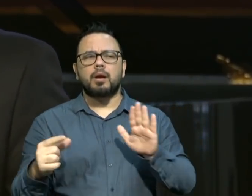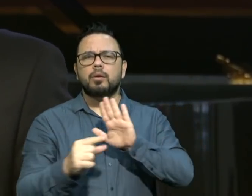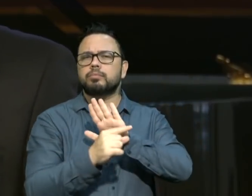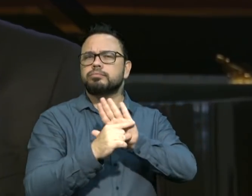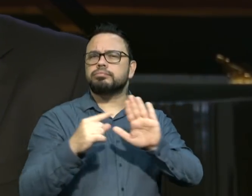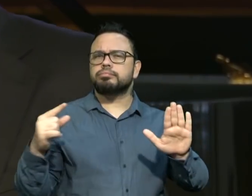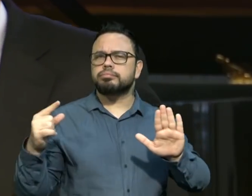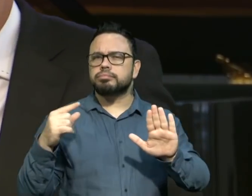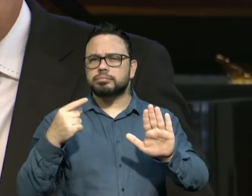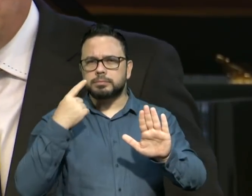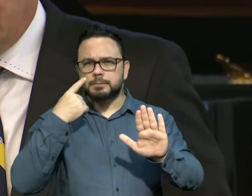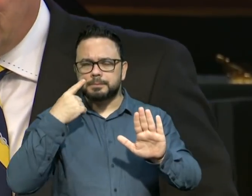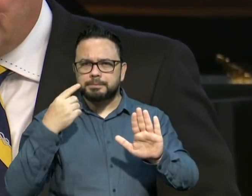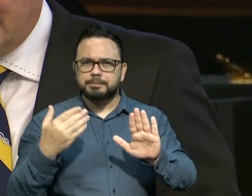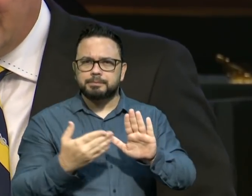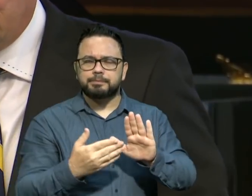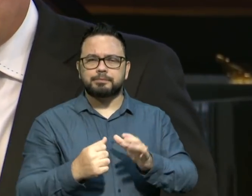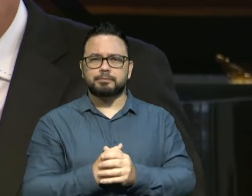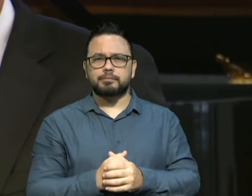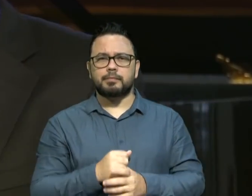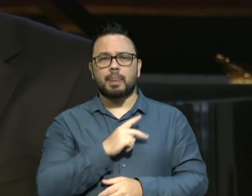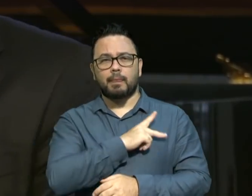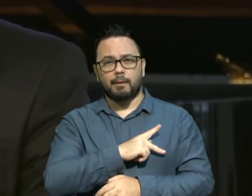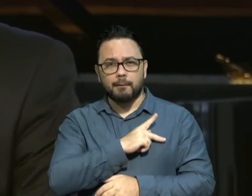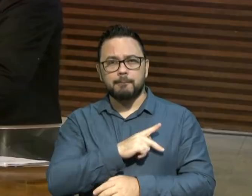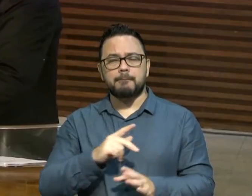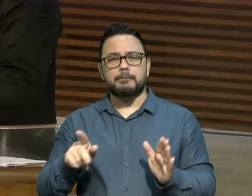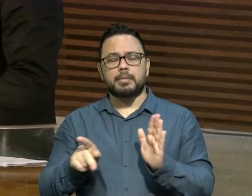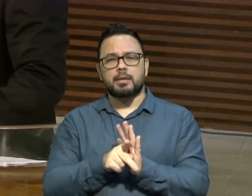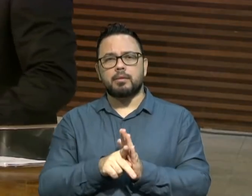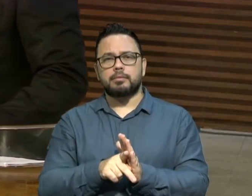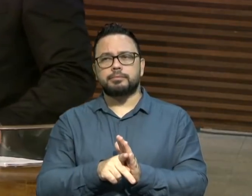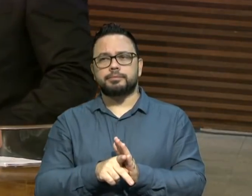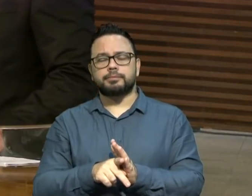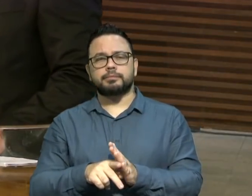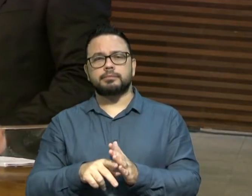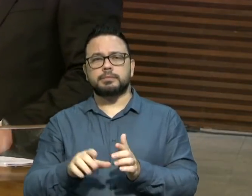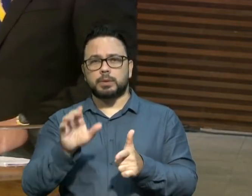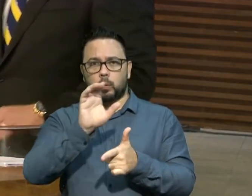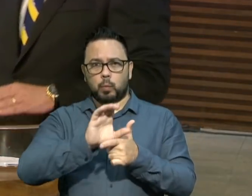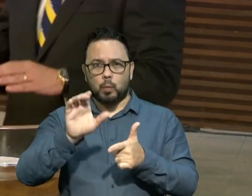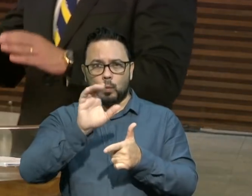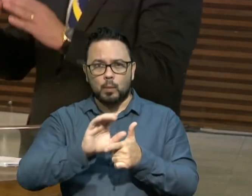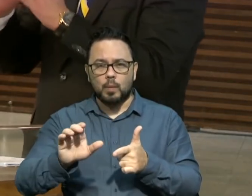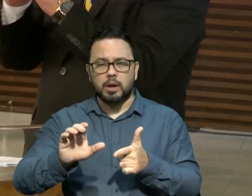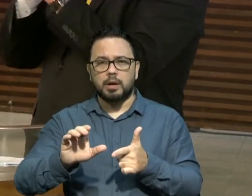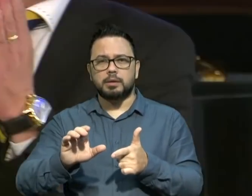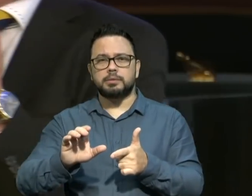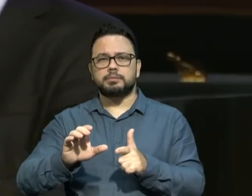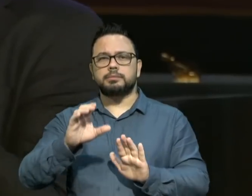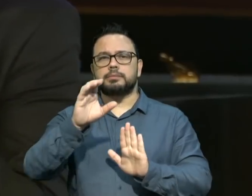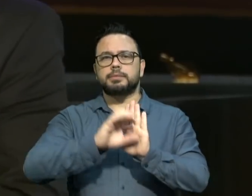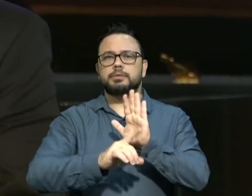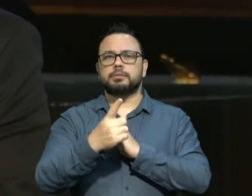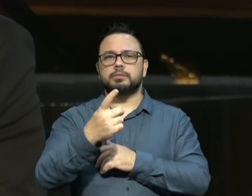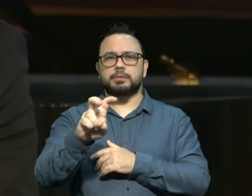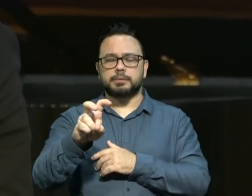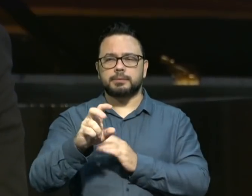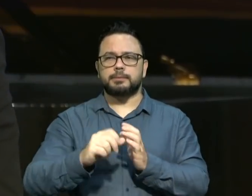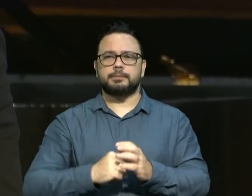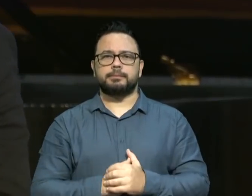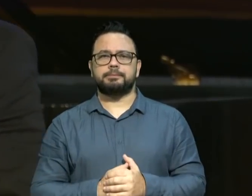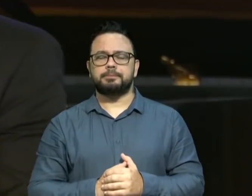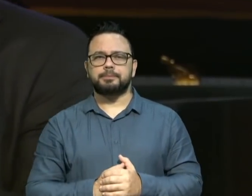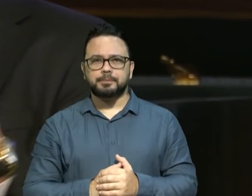a carta do apóstolo Paulo aos Coríntios Capítulo 15 irmãos Faria muito bem para